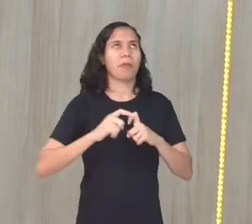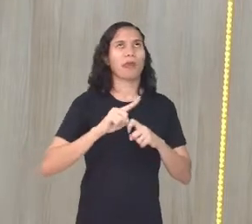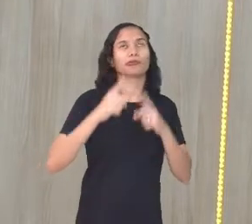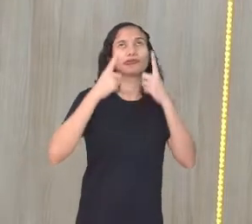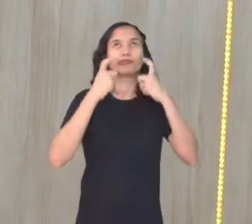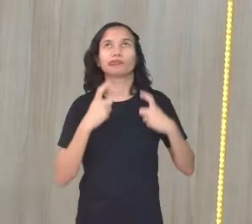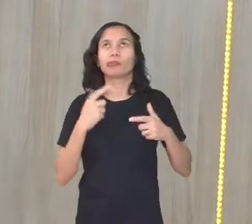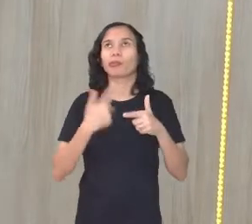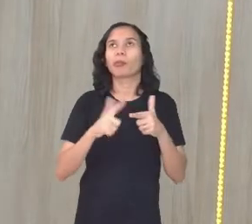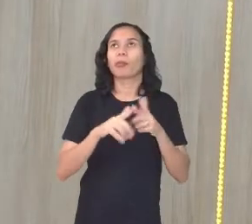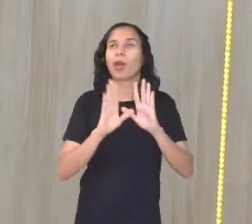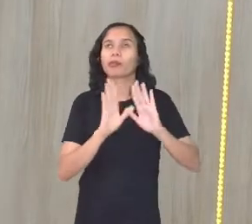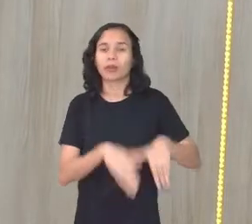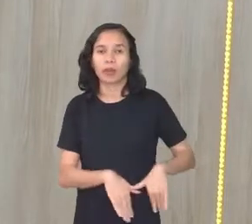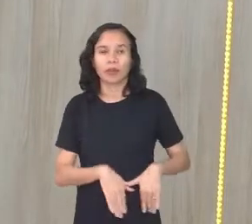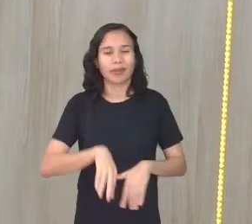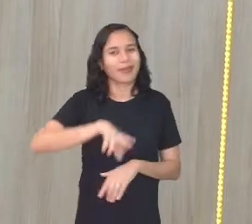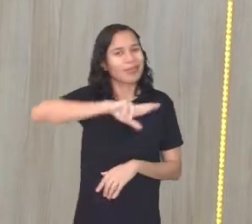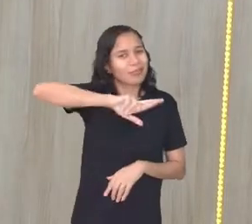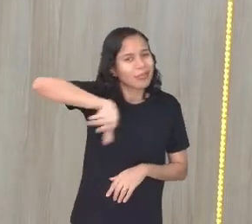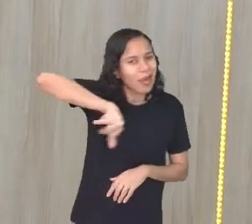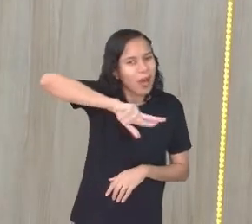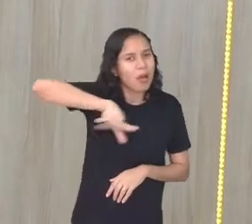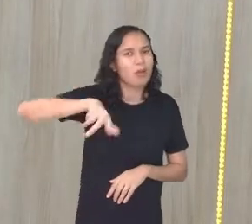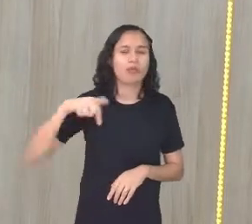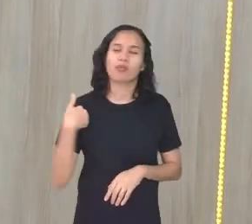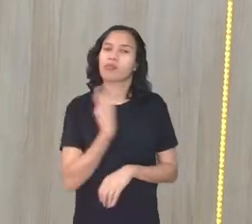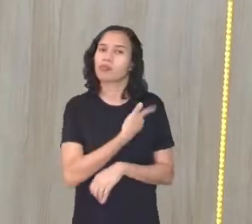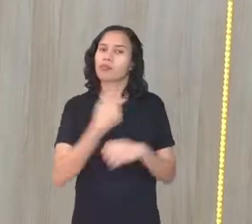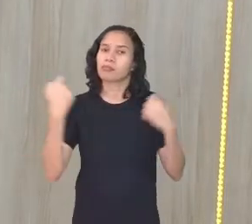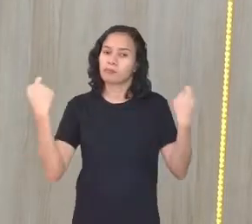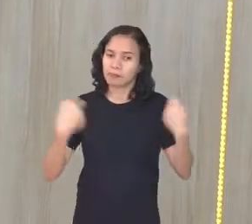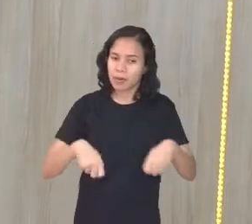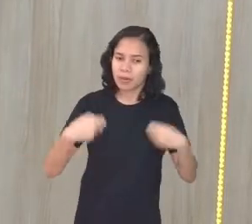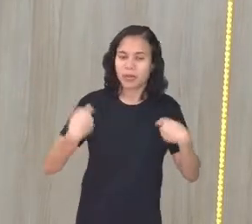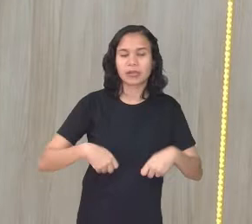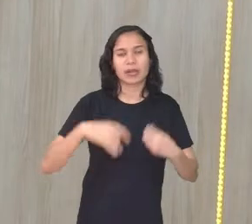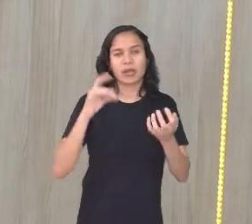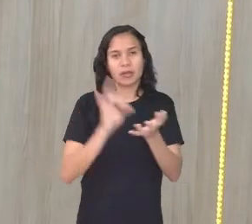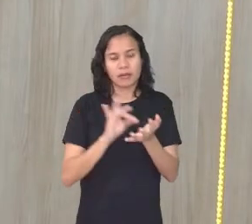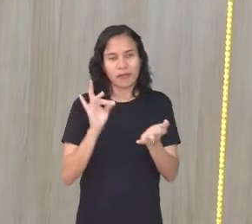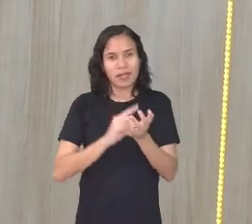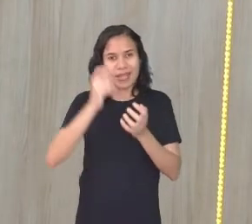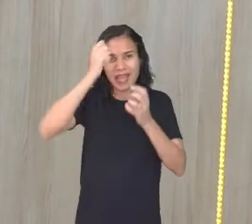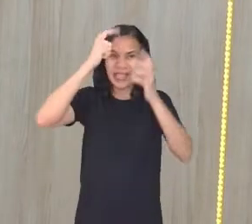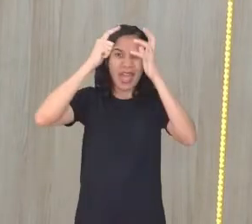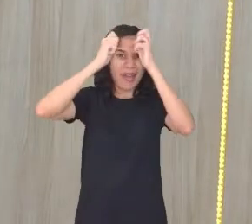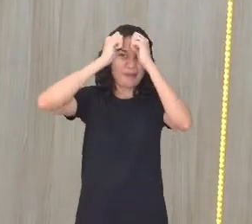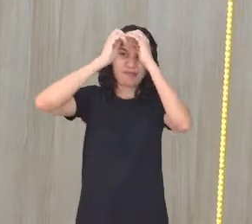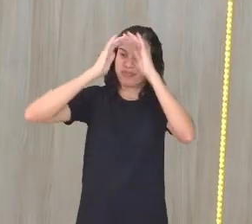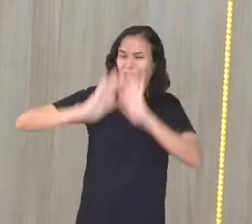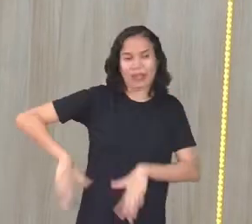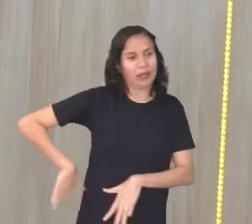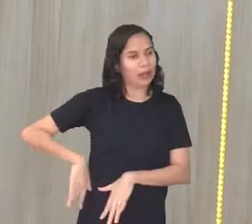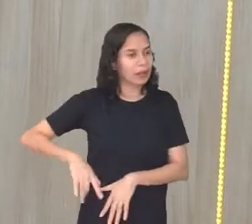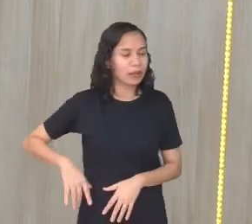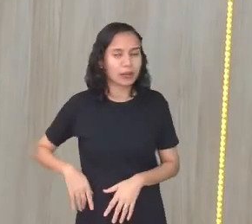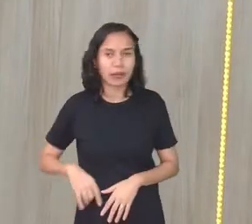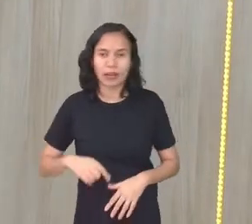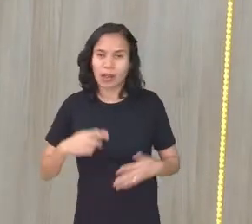tem problema. E não, minha gente, a gente precisa desfazer, né? Desmistificar, não é?